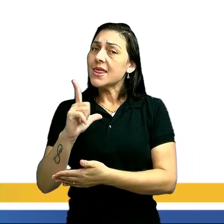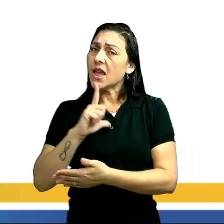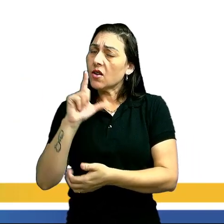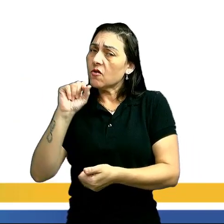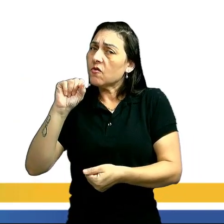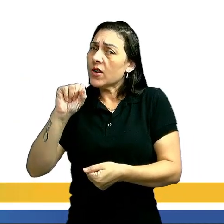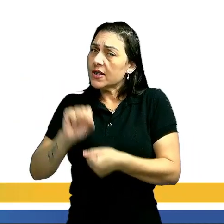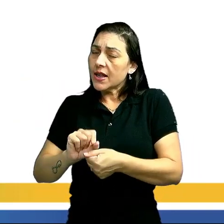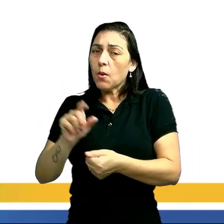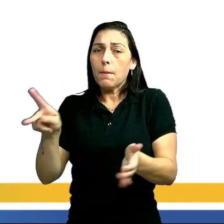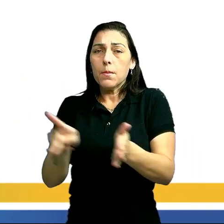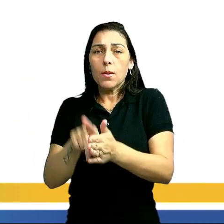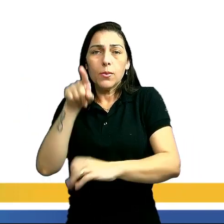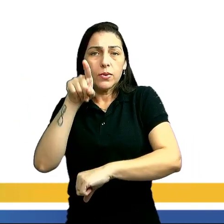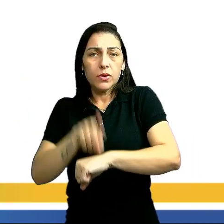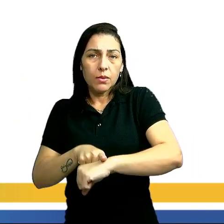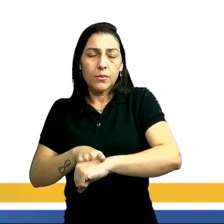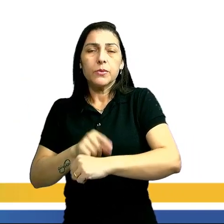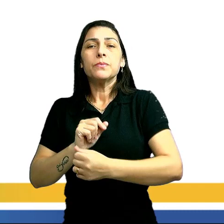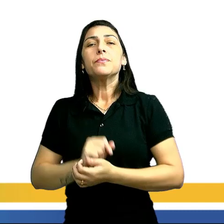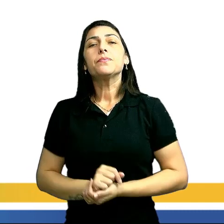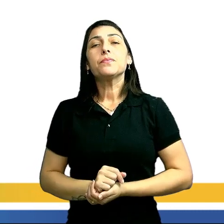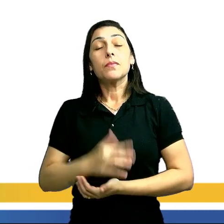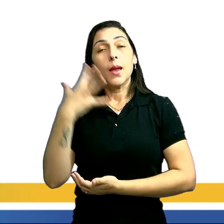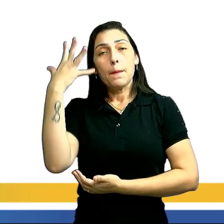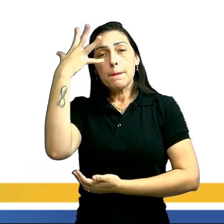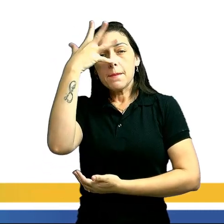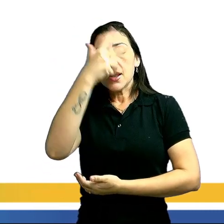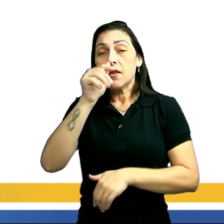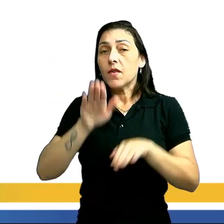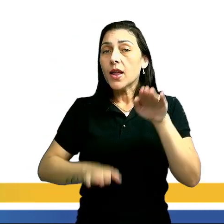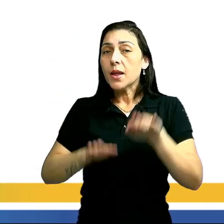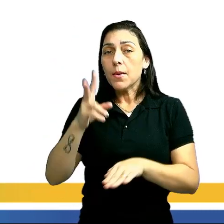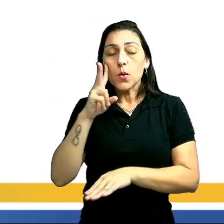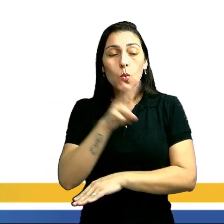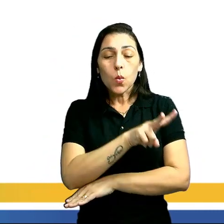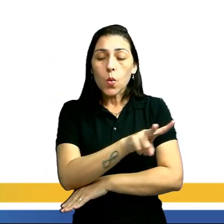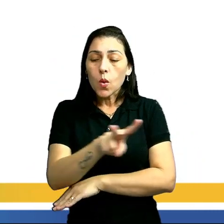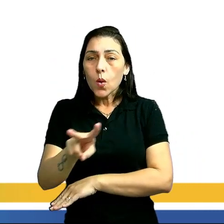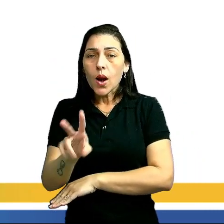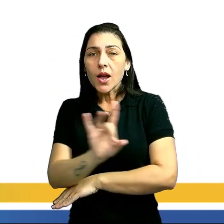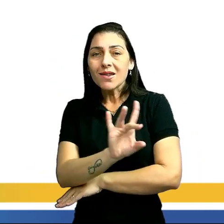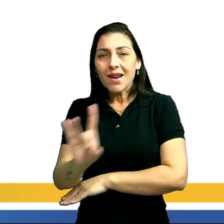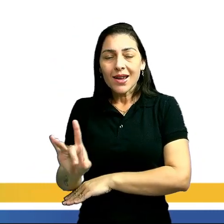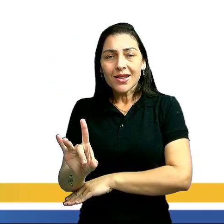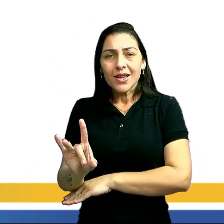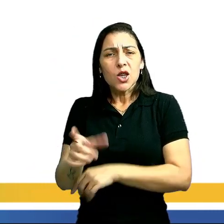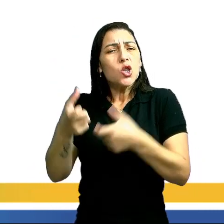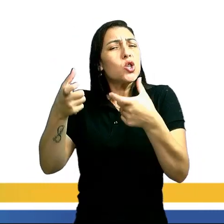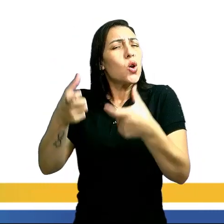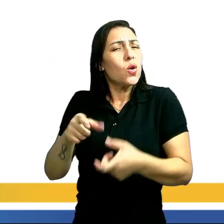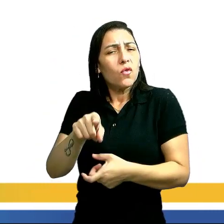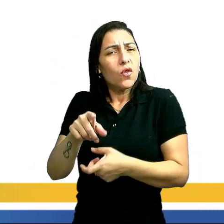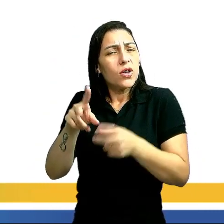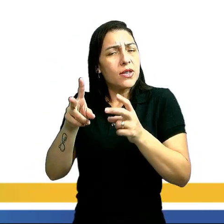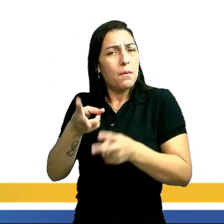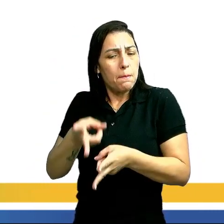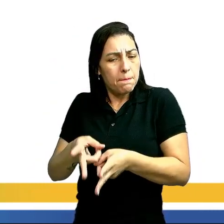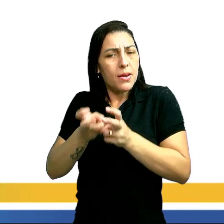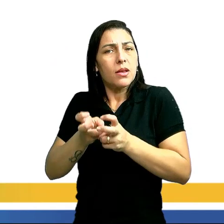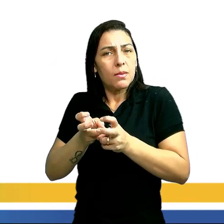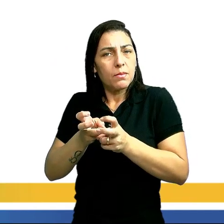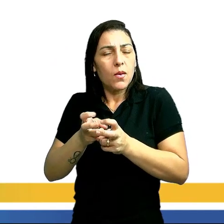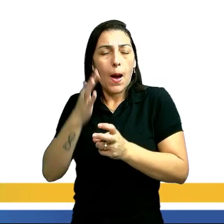que fazer o tempo. Outra coisa, a beleza depende do olhar de cada um. Ah, é? E da onde foi que você tirou